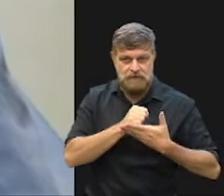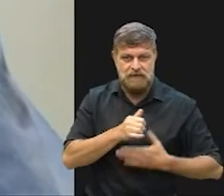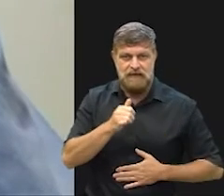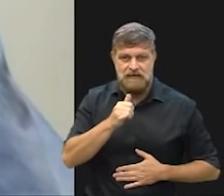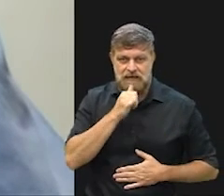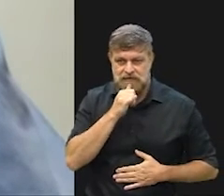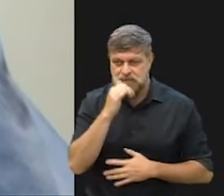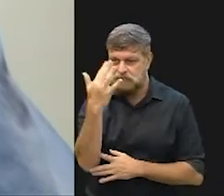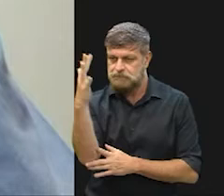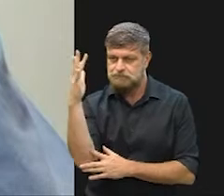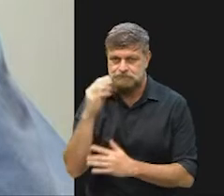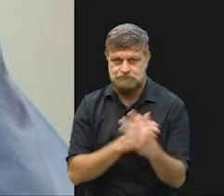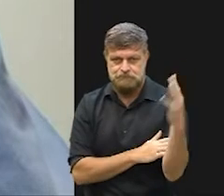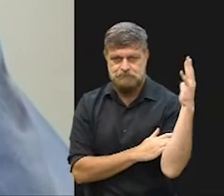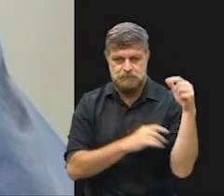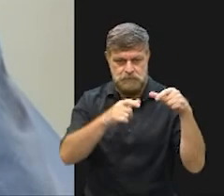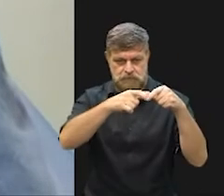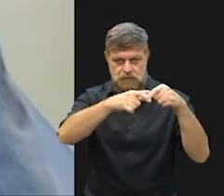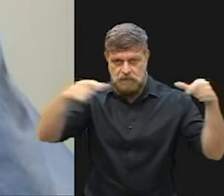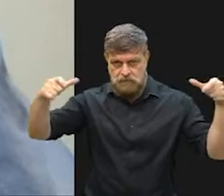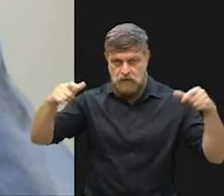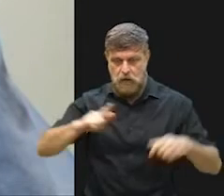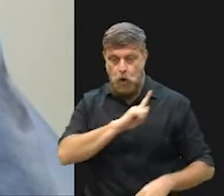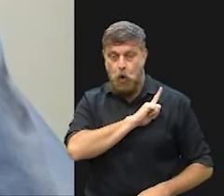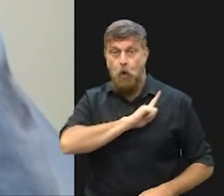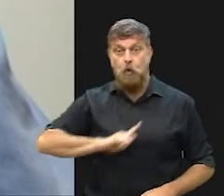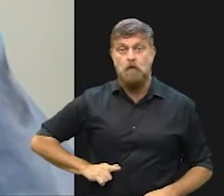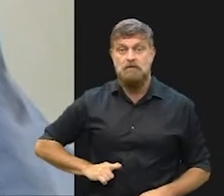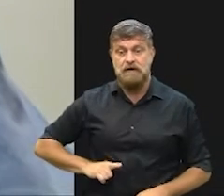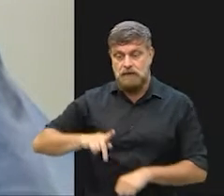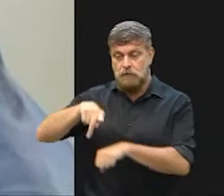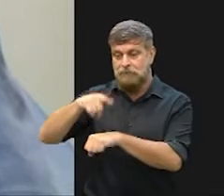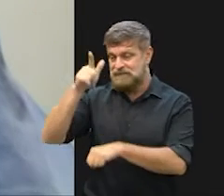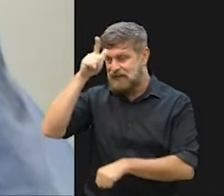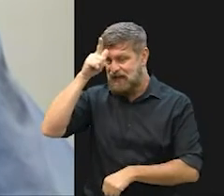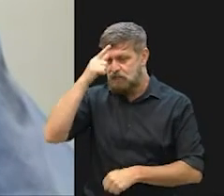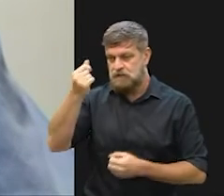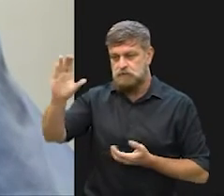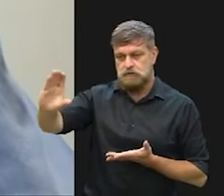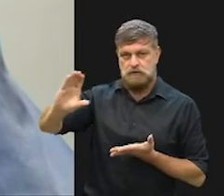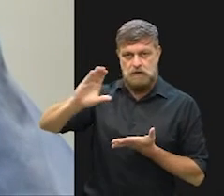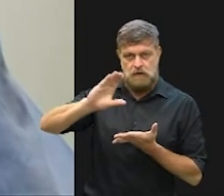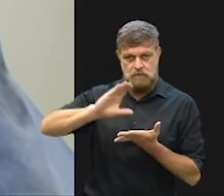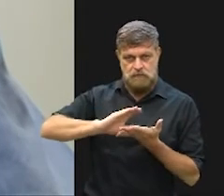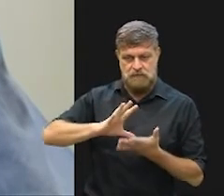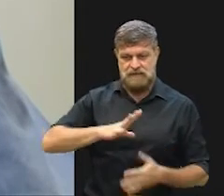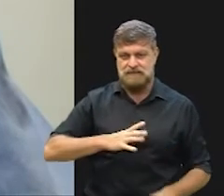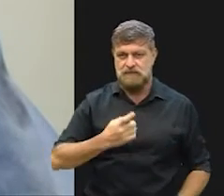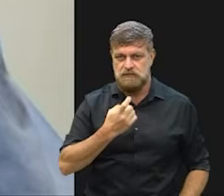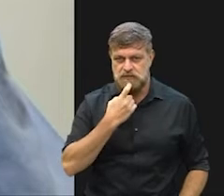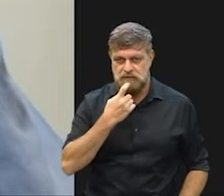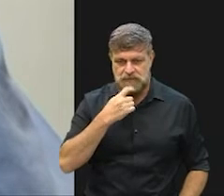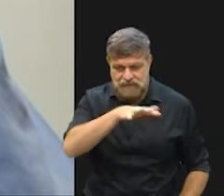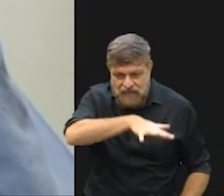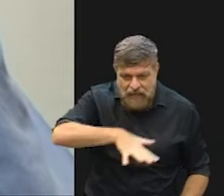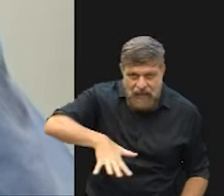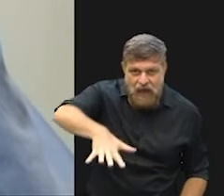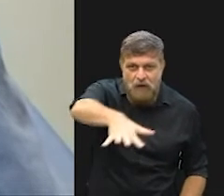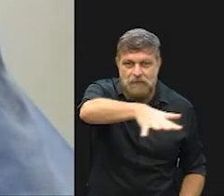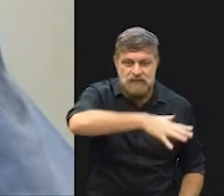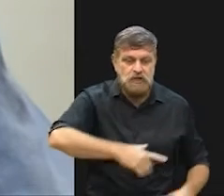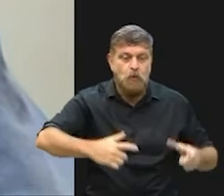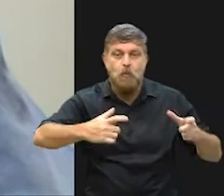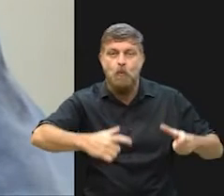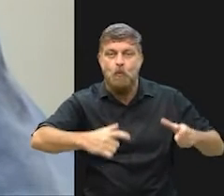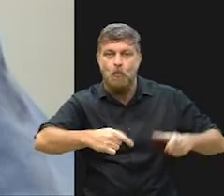os passadores de fauna estão sendo financiados pelo governo alemão, né? Campinas tem sido considerada, a região de